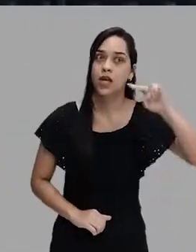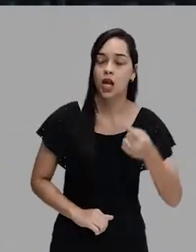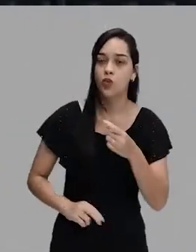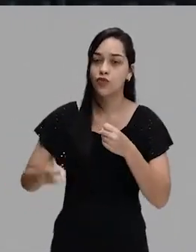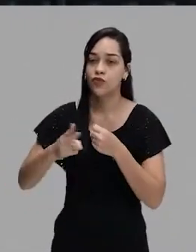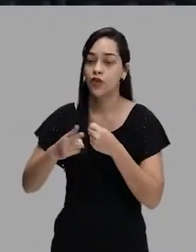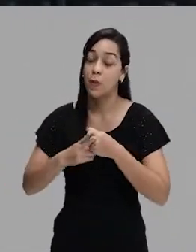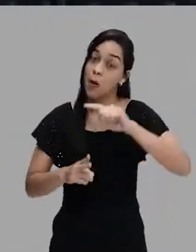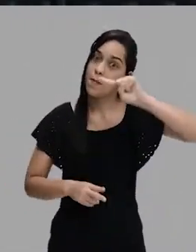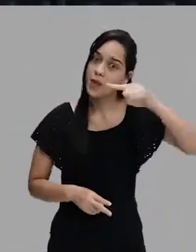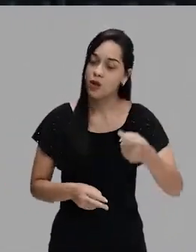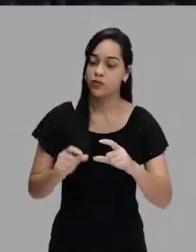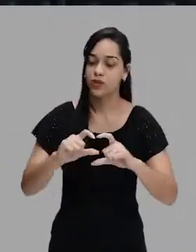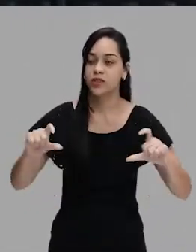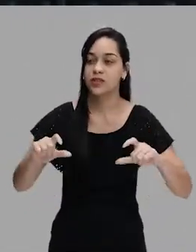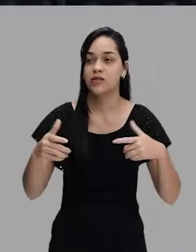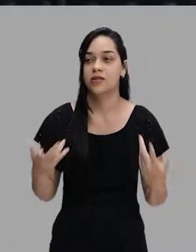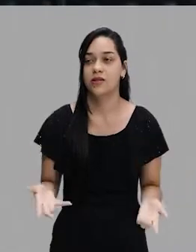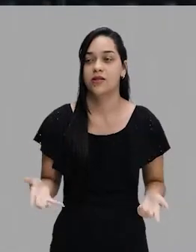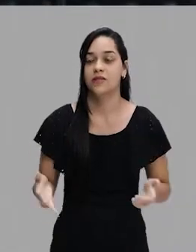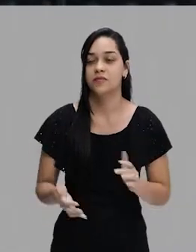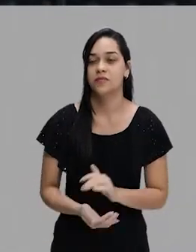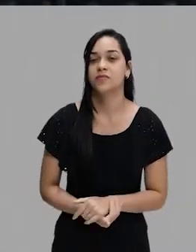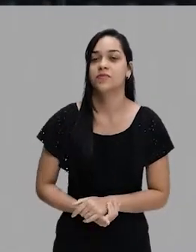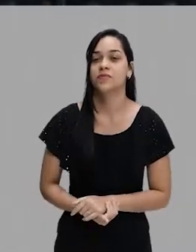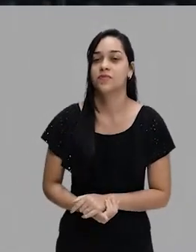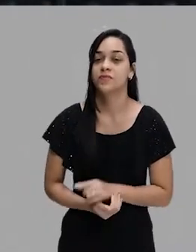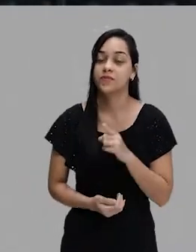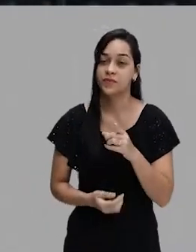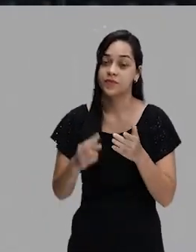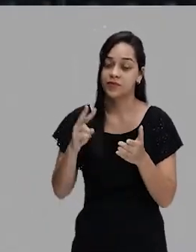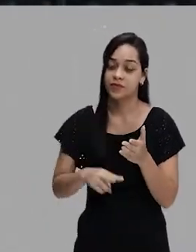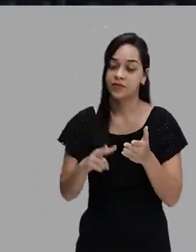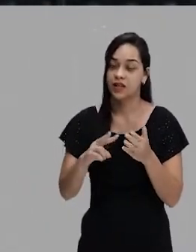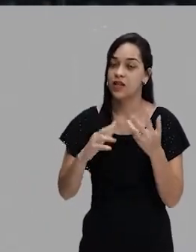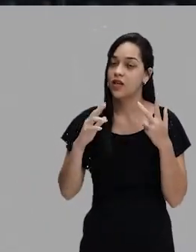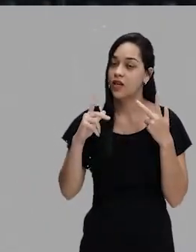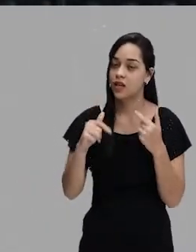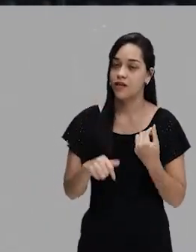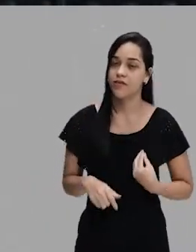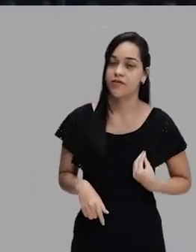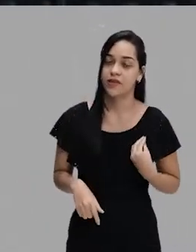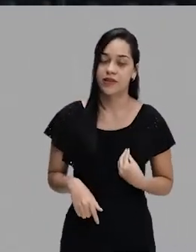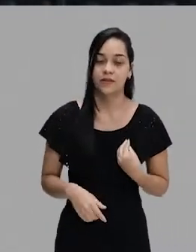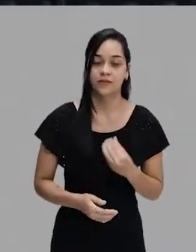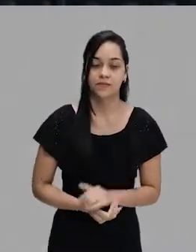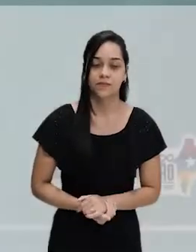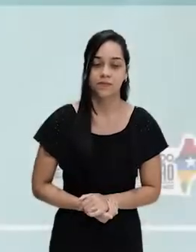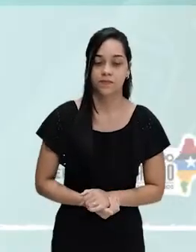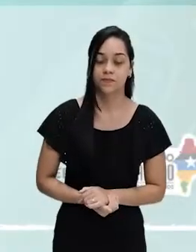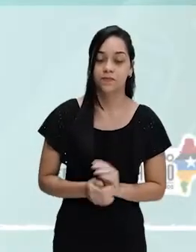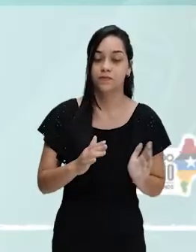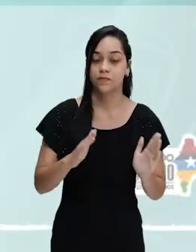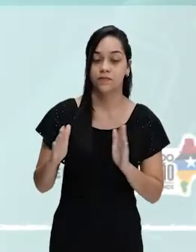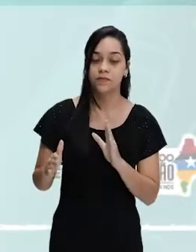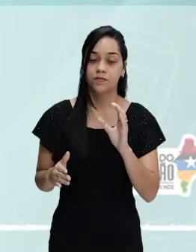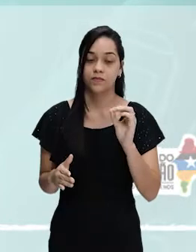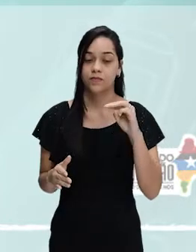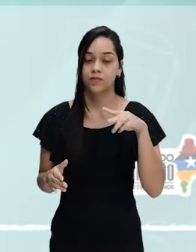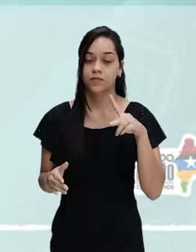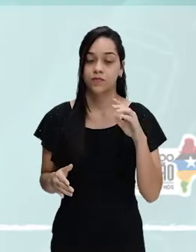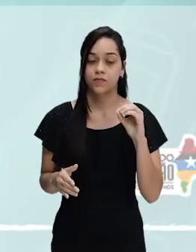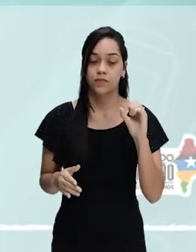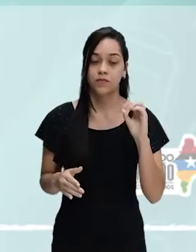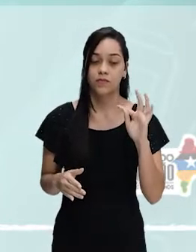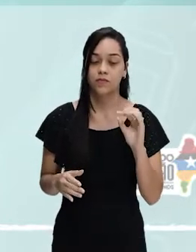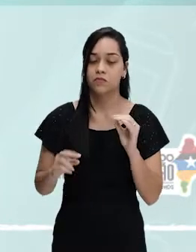verbos, 1 milhão de orações, né? Não sei, num livro enorme que você lê pela vida toda, tá bom? Olha só, período composto por subordinação. O que